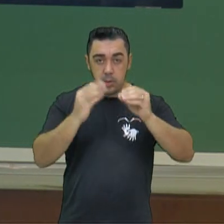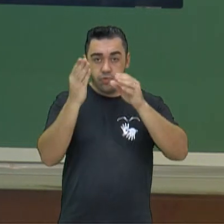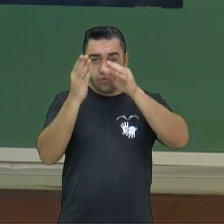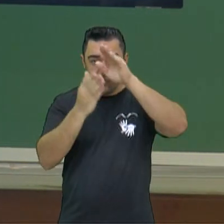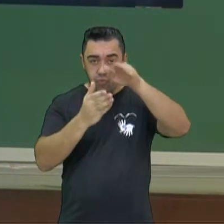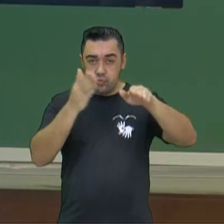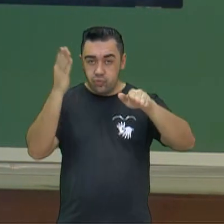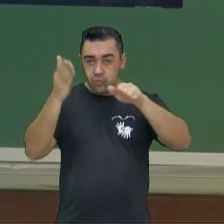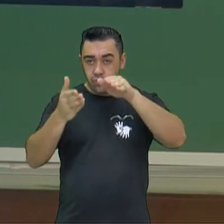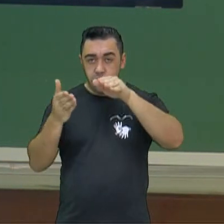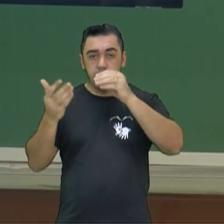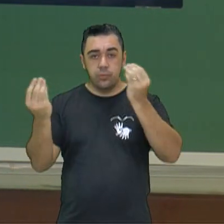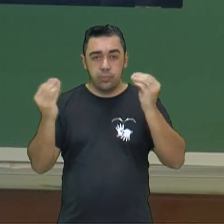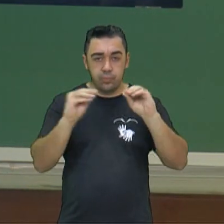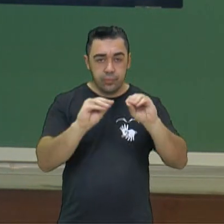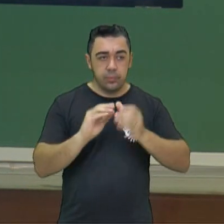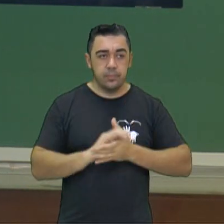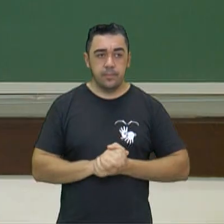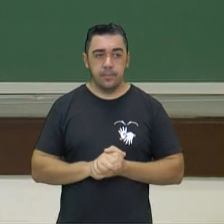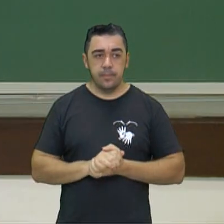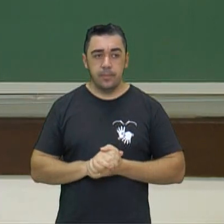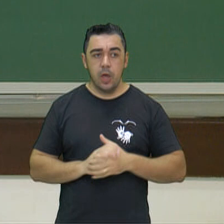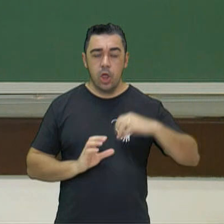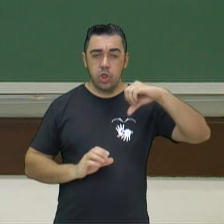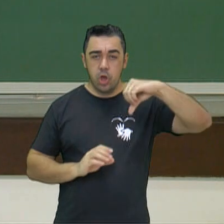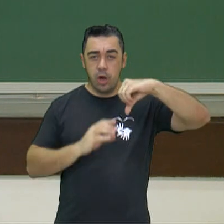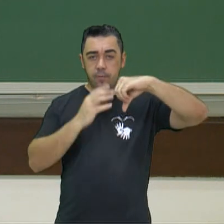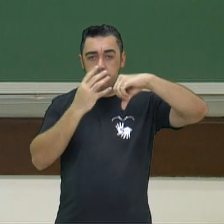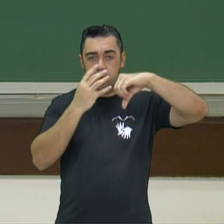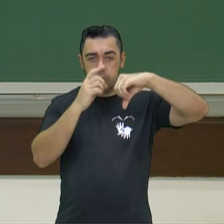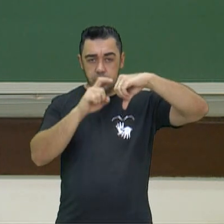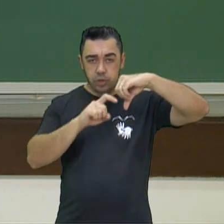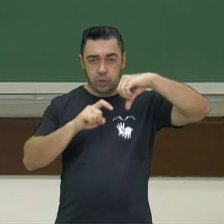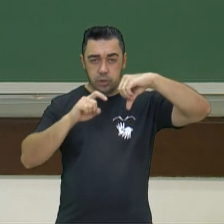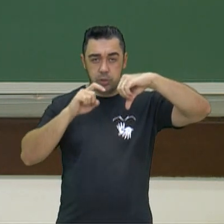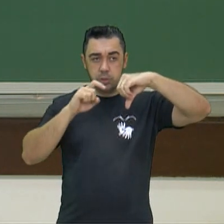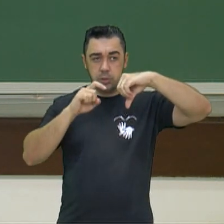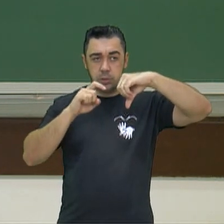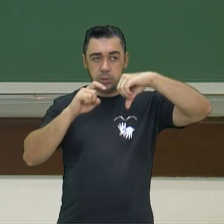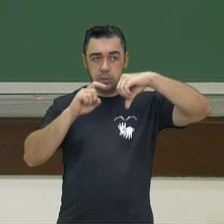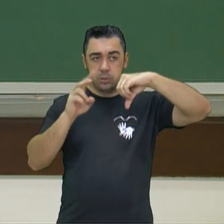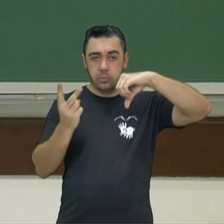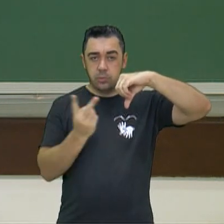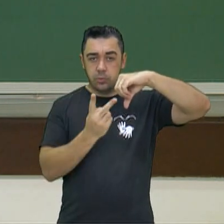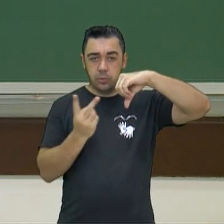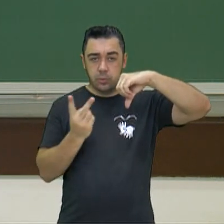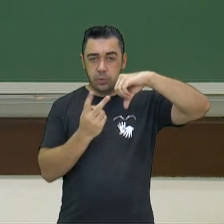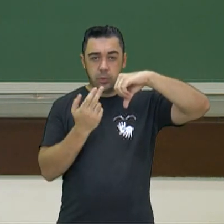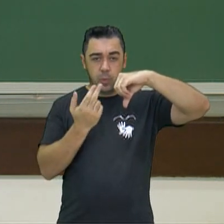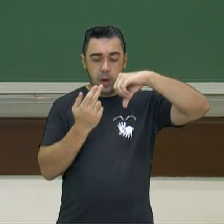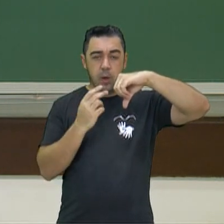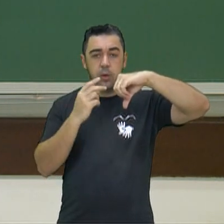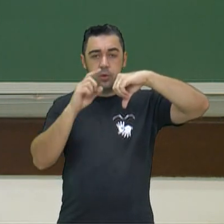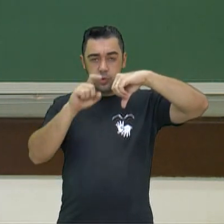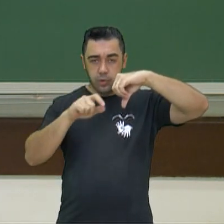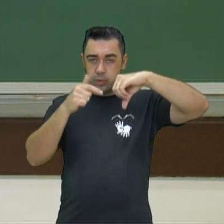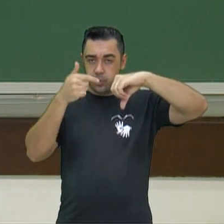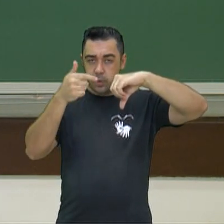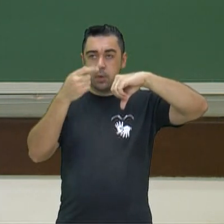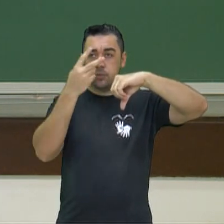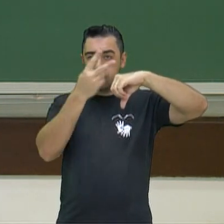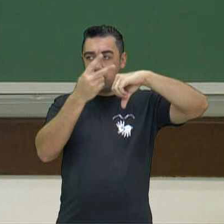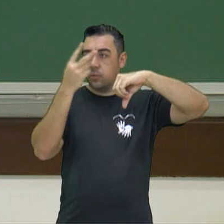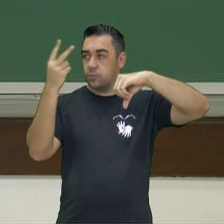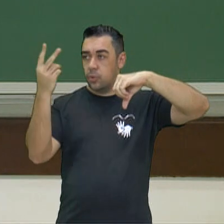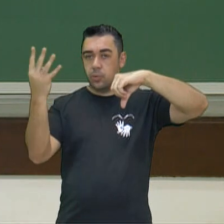unir os termos semelhantes. 3 vezes 3, 9x, bases são iguais, repete a base, soma o